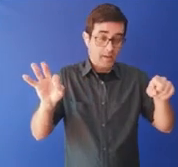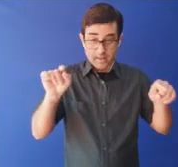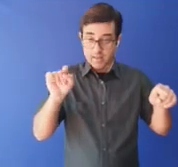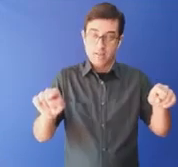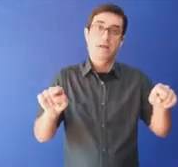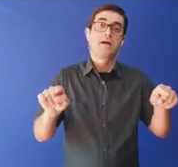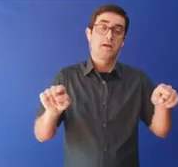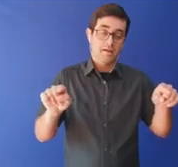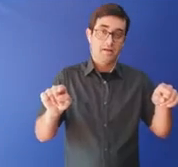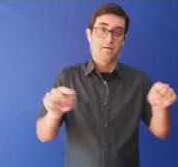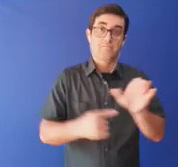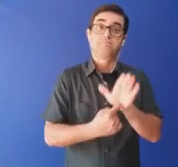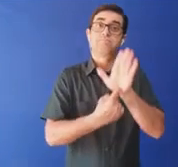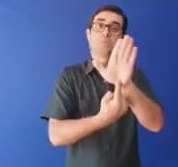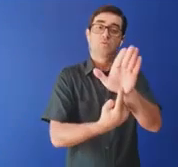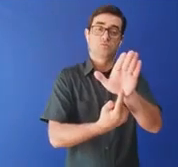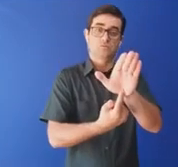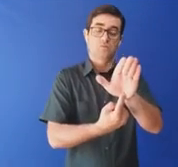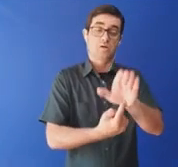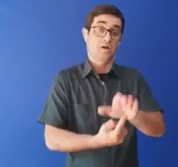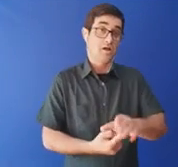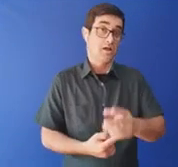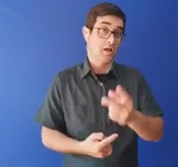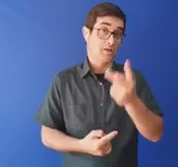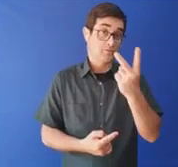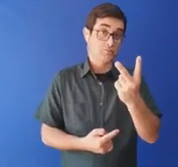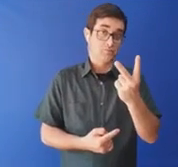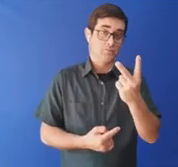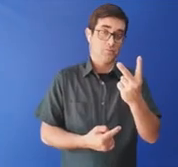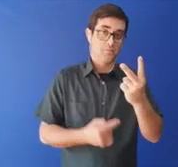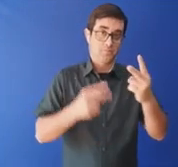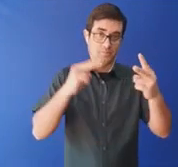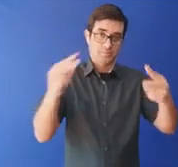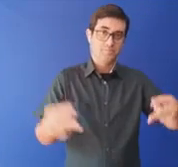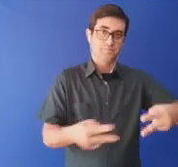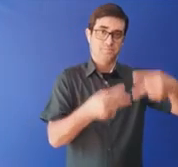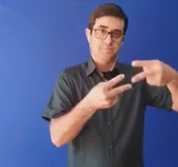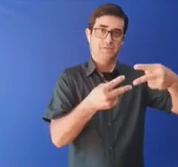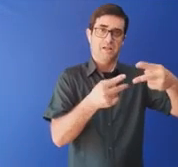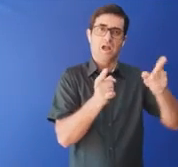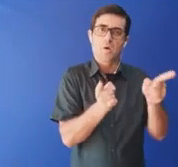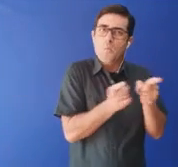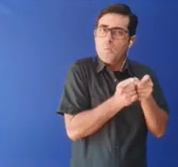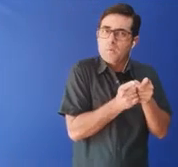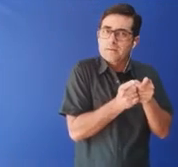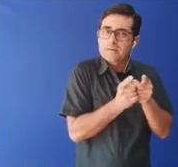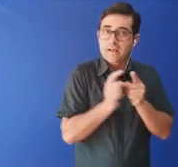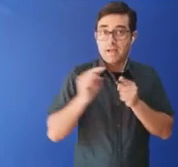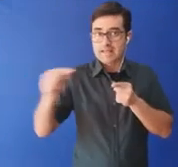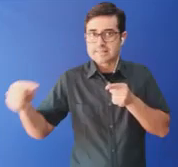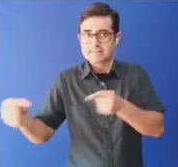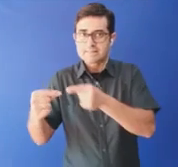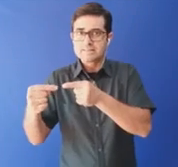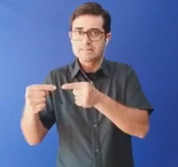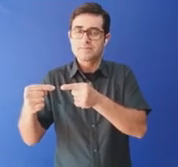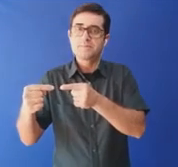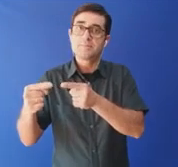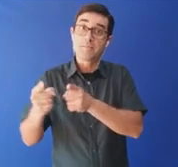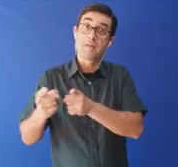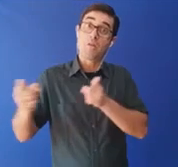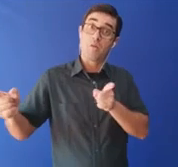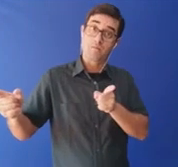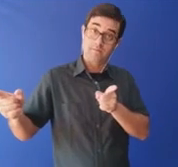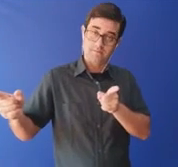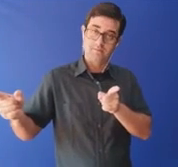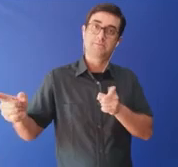mostrando experimentalmente isso. Porque a ligação dupla ela é mais curta do que a ligação simples, ou a ligação simples é